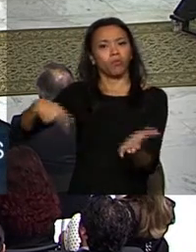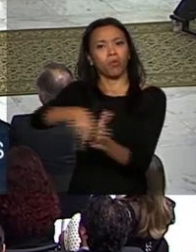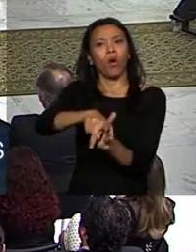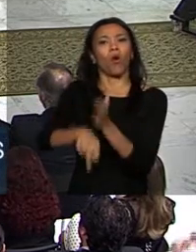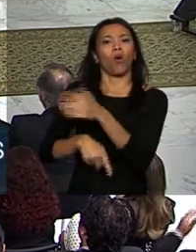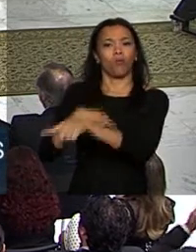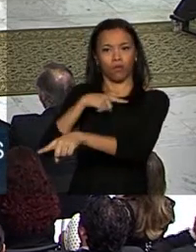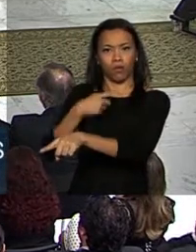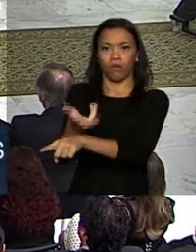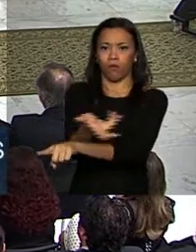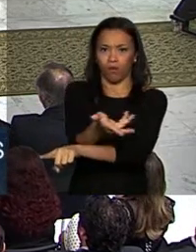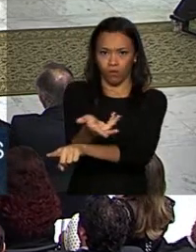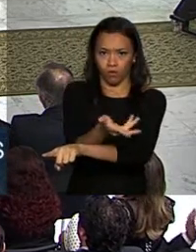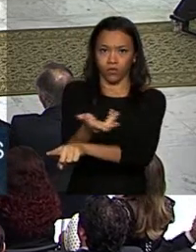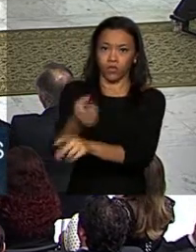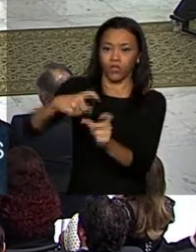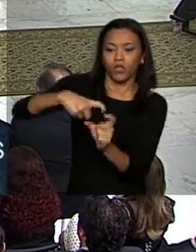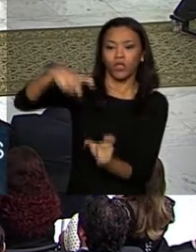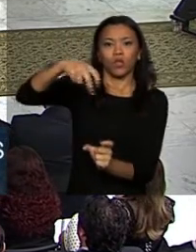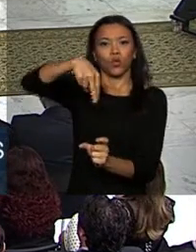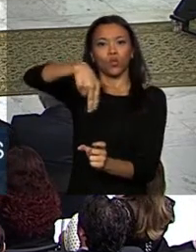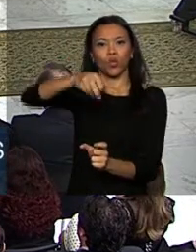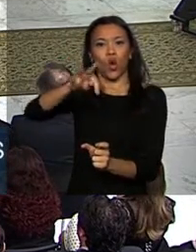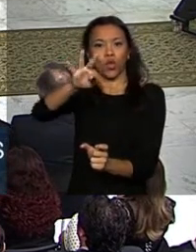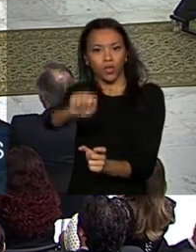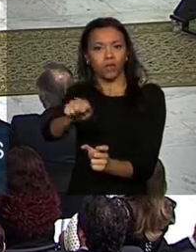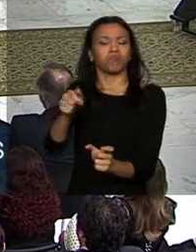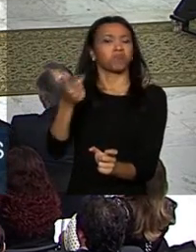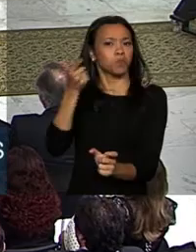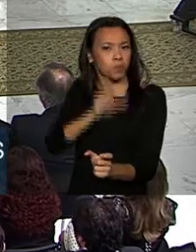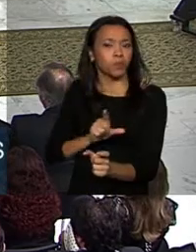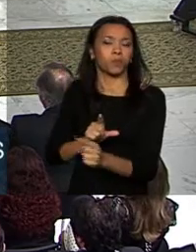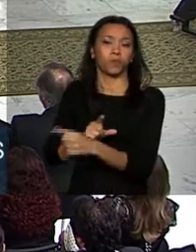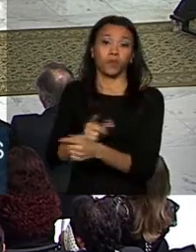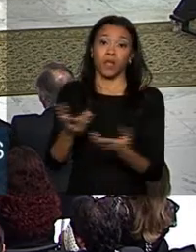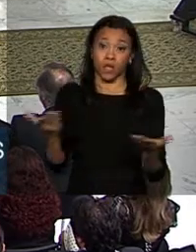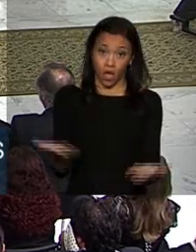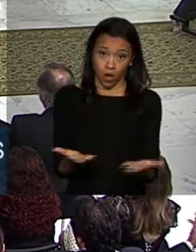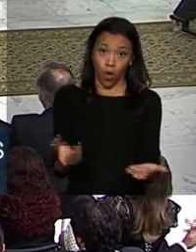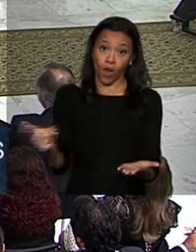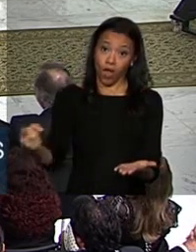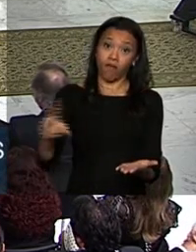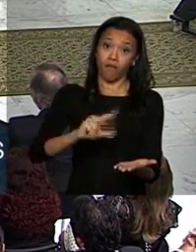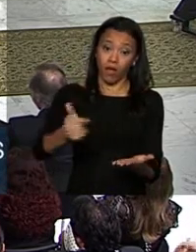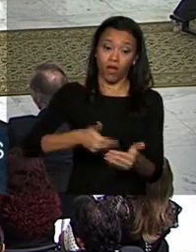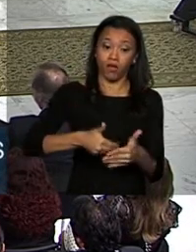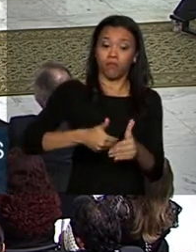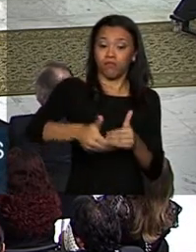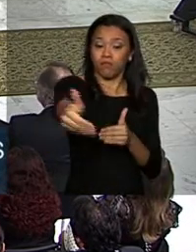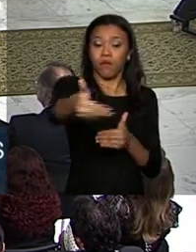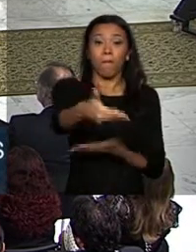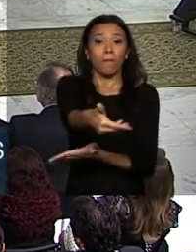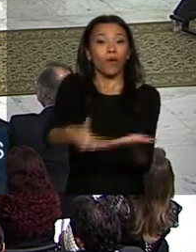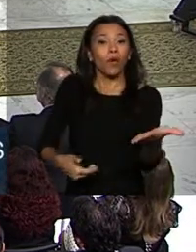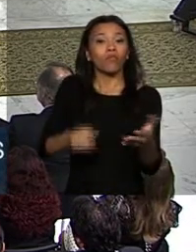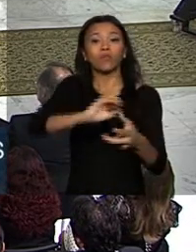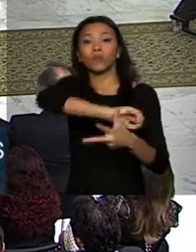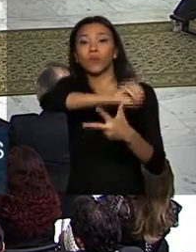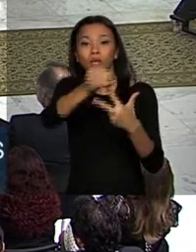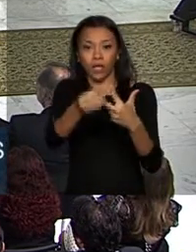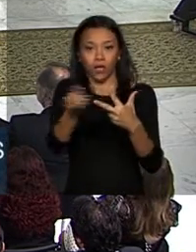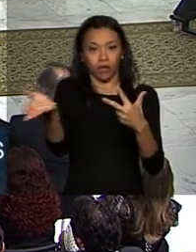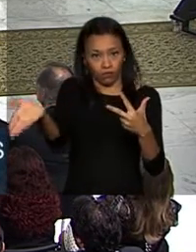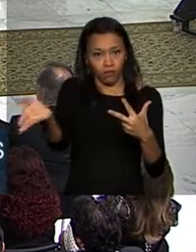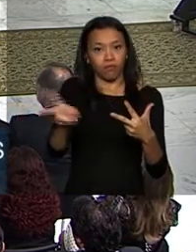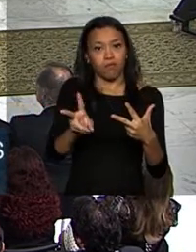dona Delci, a senhora, ao fazer o Enem, a senhora pode tranquilamente ter acesso